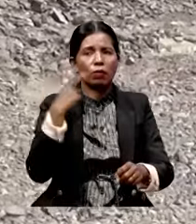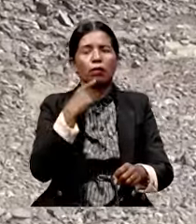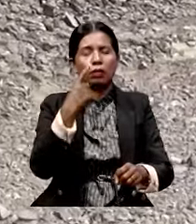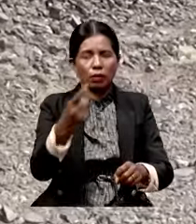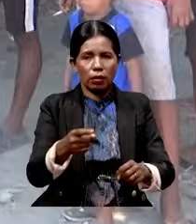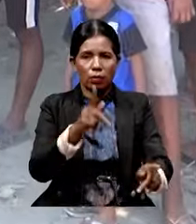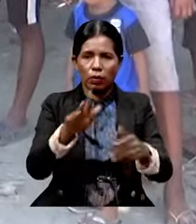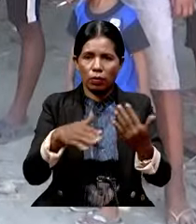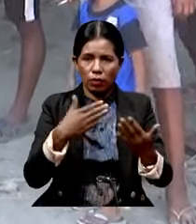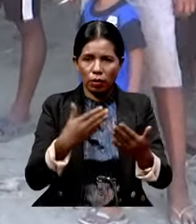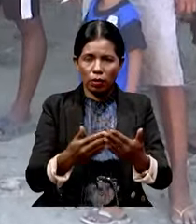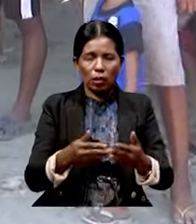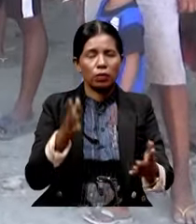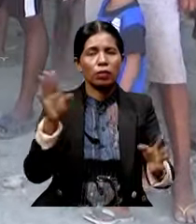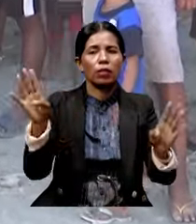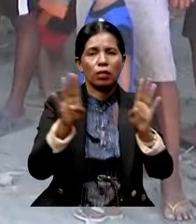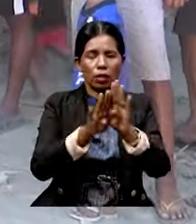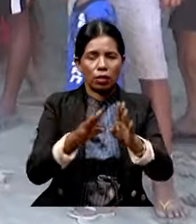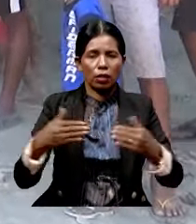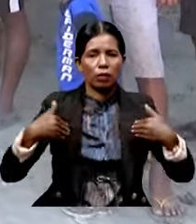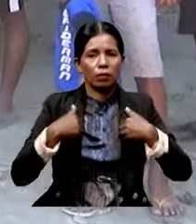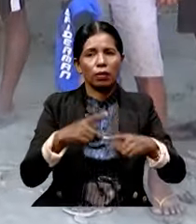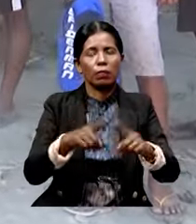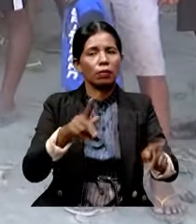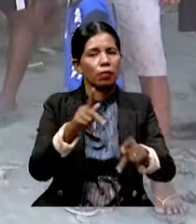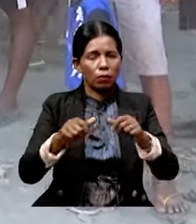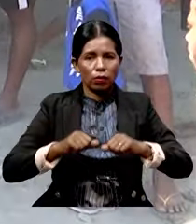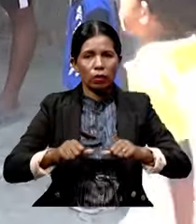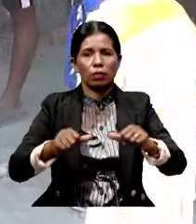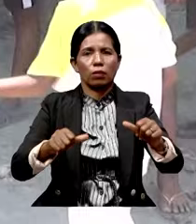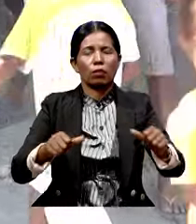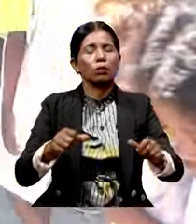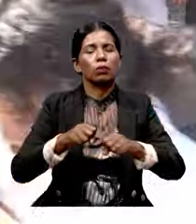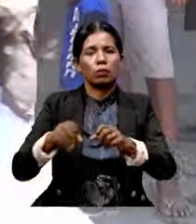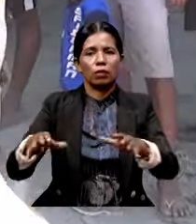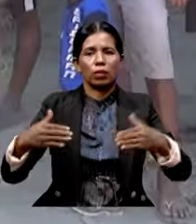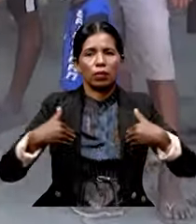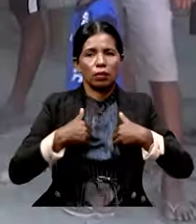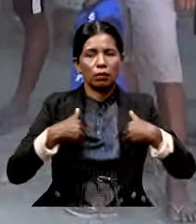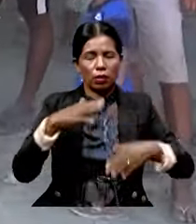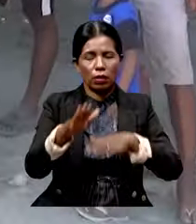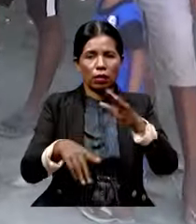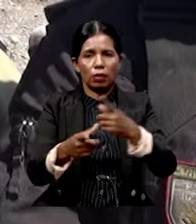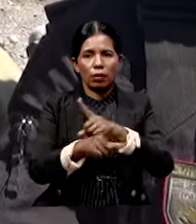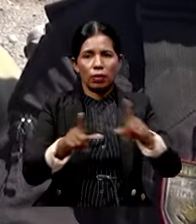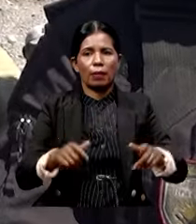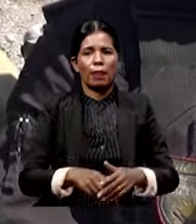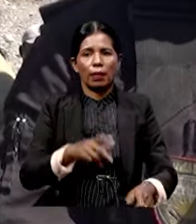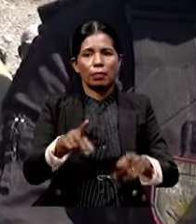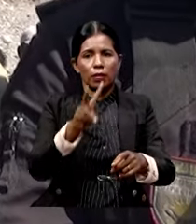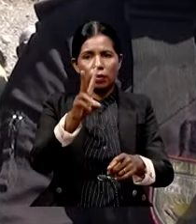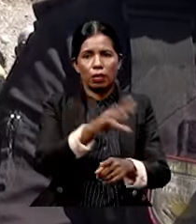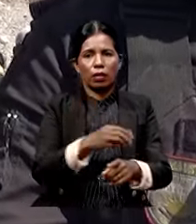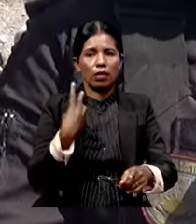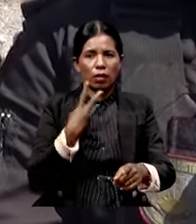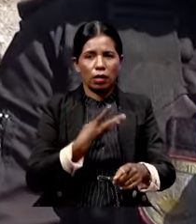na ba comunidade a tussulang animal e a luhan laran, bebe comunidade continua russic ni animal lau livre. Então, a minha barak de manhã, mas a minha filha, a